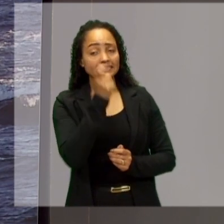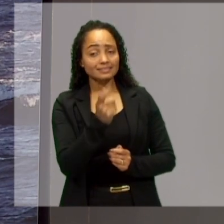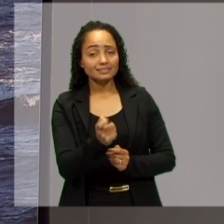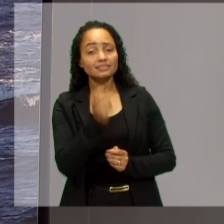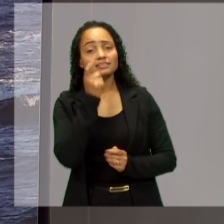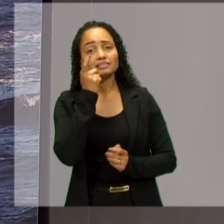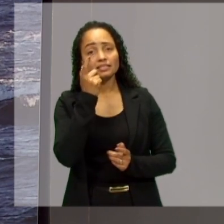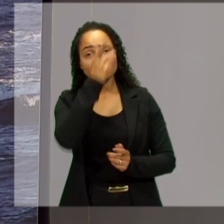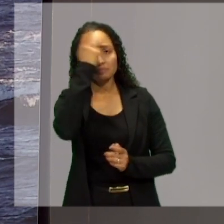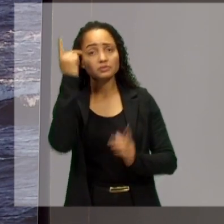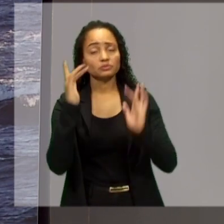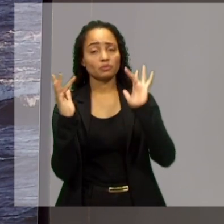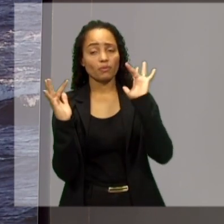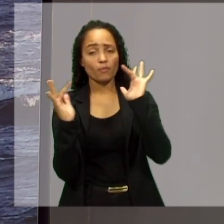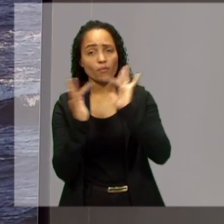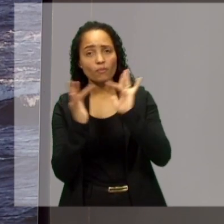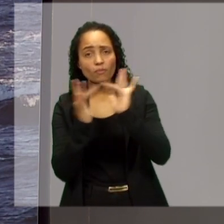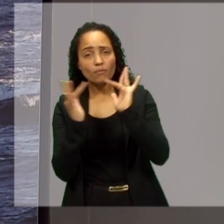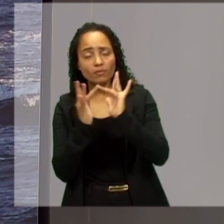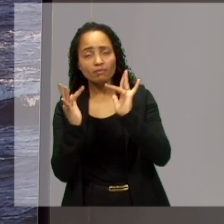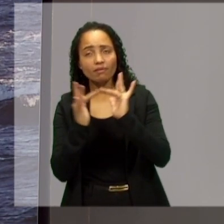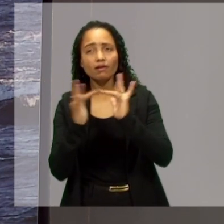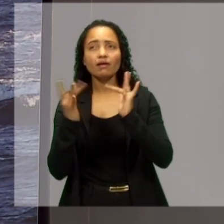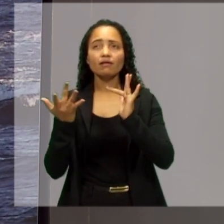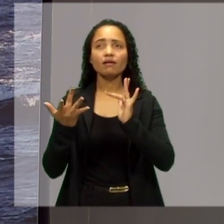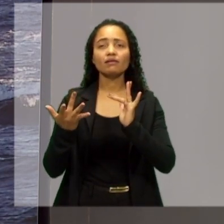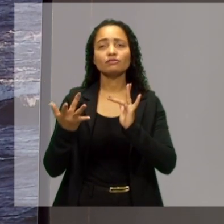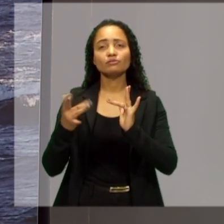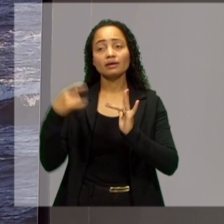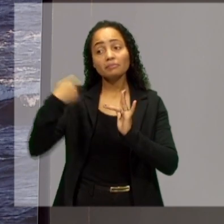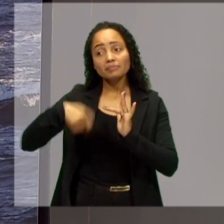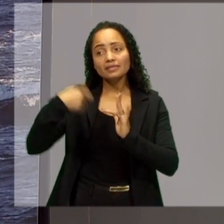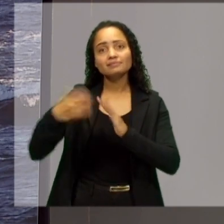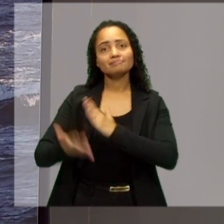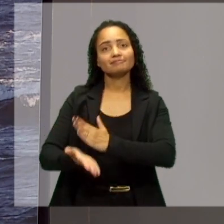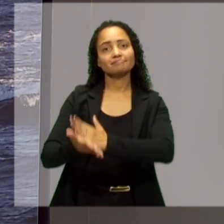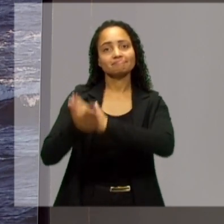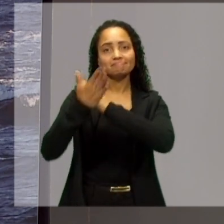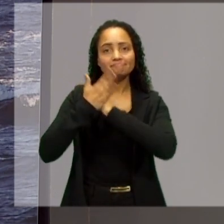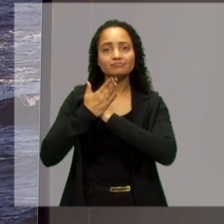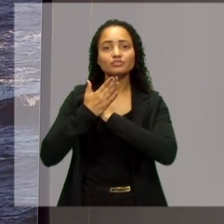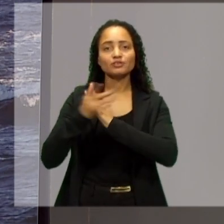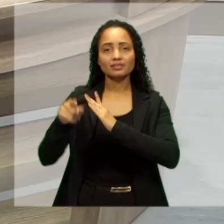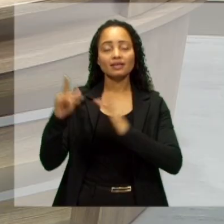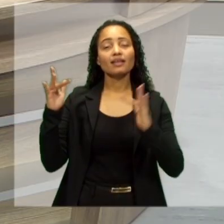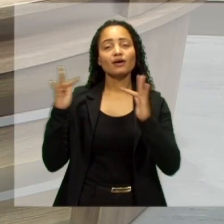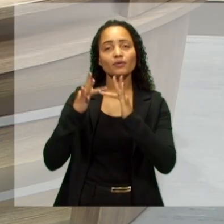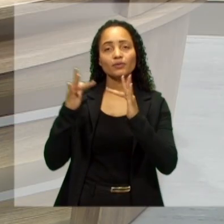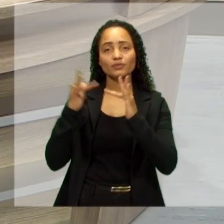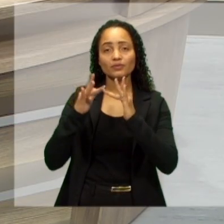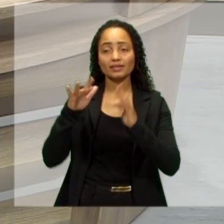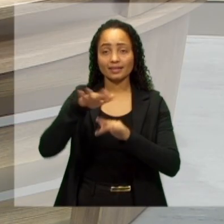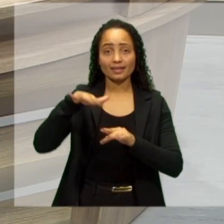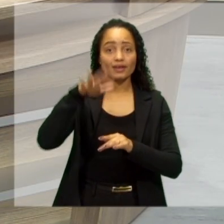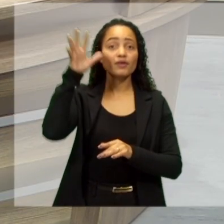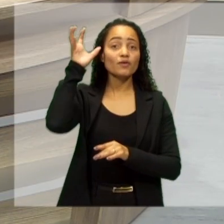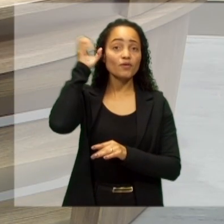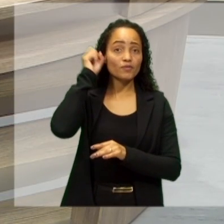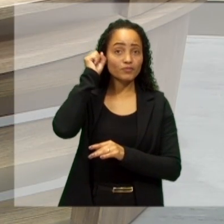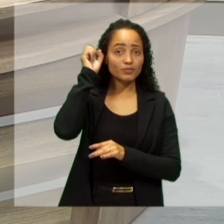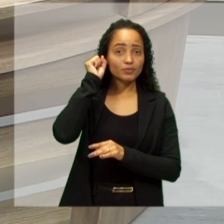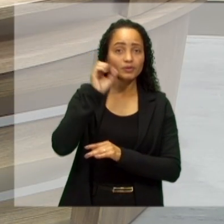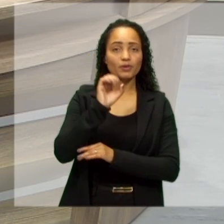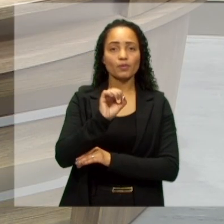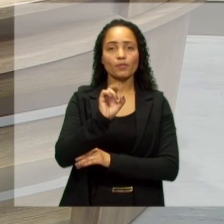pessoa entra em contato, sei lá, ela tem alguma demanda, ela pode entrar em contato na ouvidoria da Defensoria, isso? A ouvidoria... E aí, de